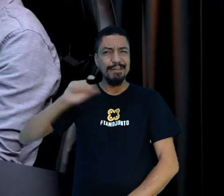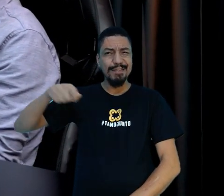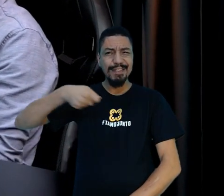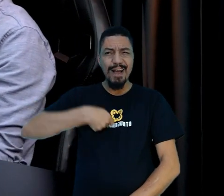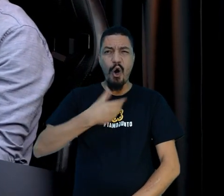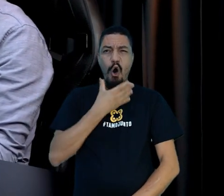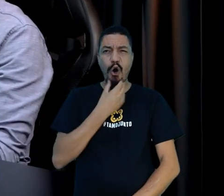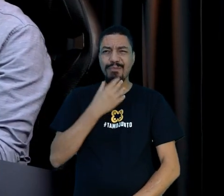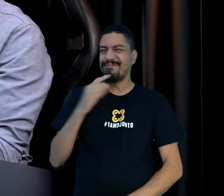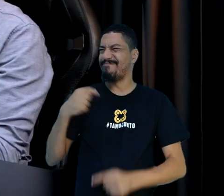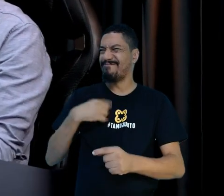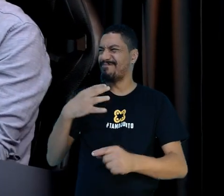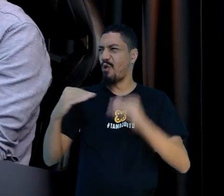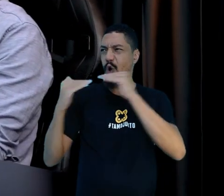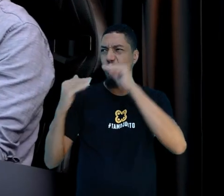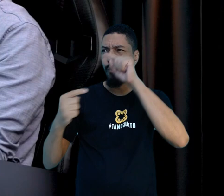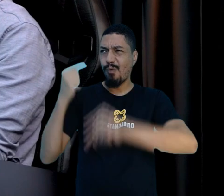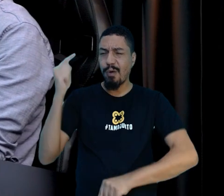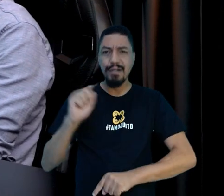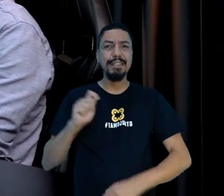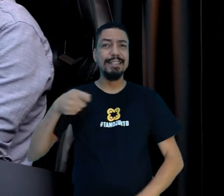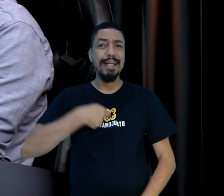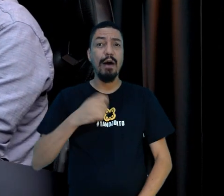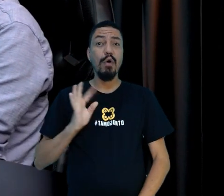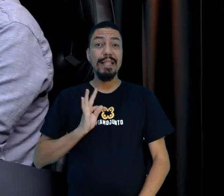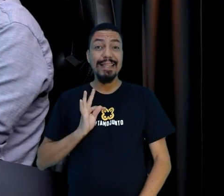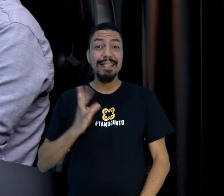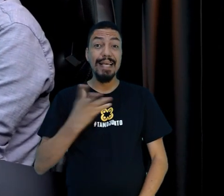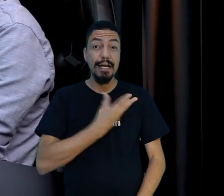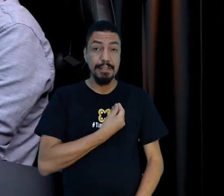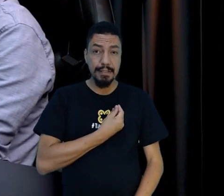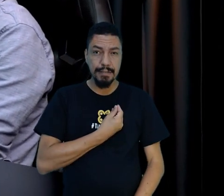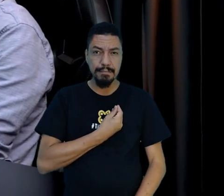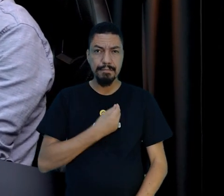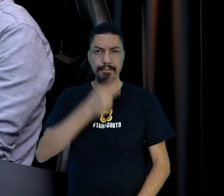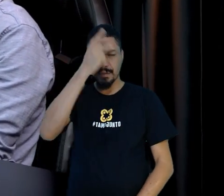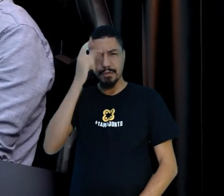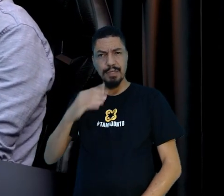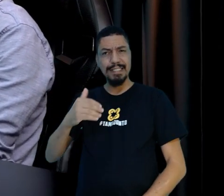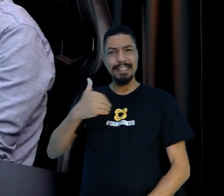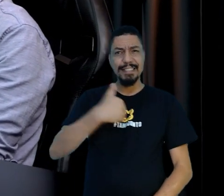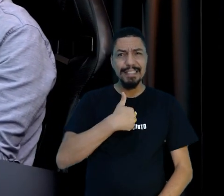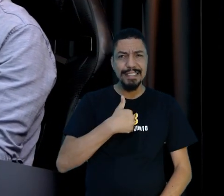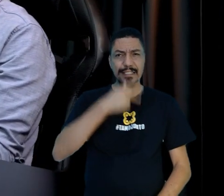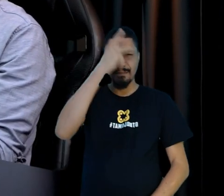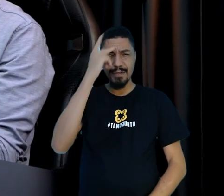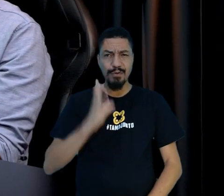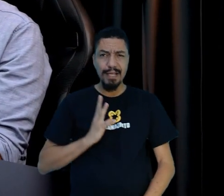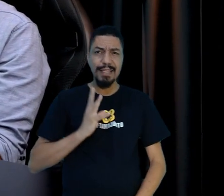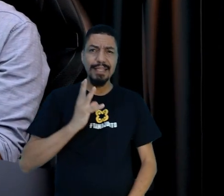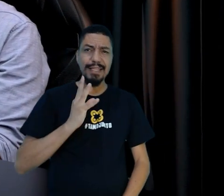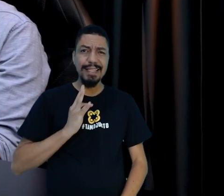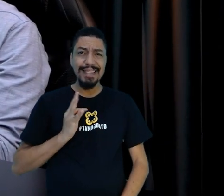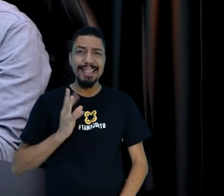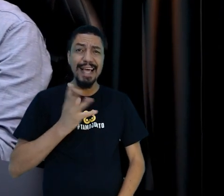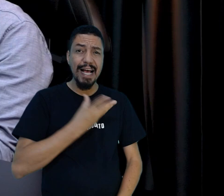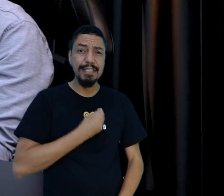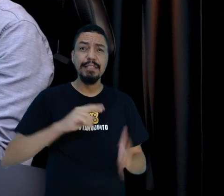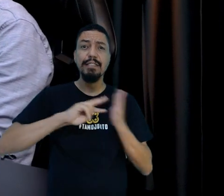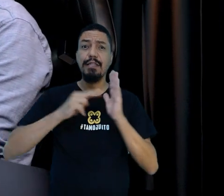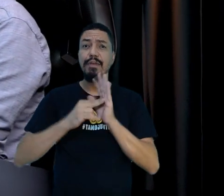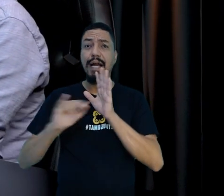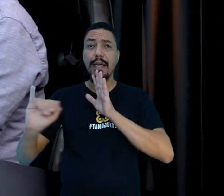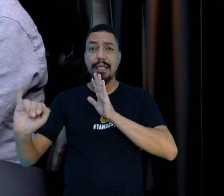Quando a gente fala de pessoas cis ou trans, a gente está falando sobre identidade. né? É, identidade de gênero.